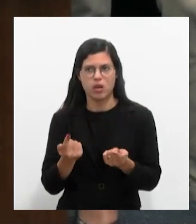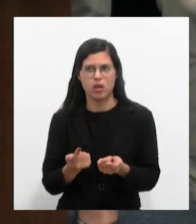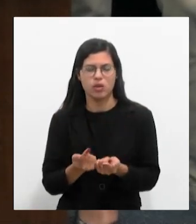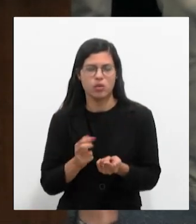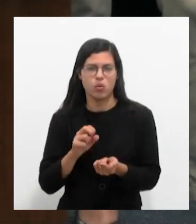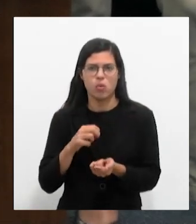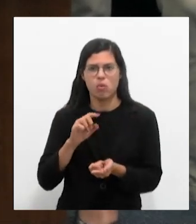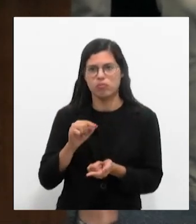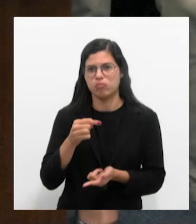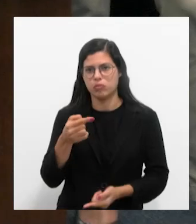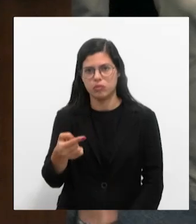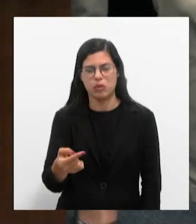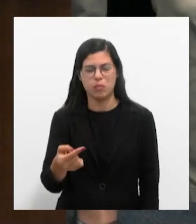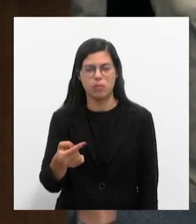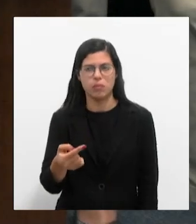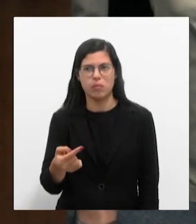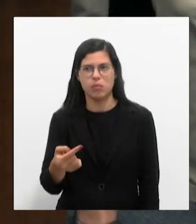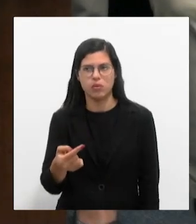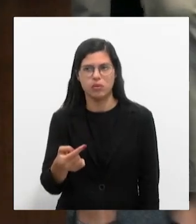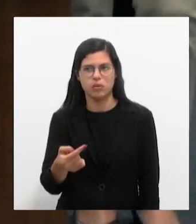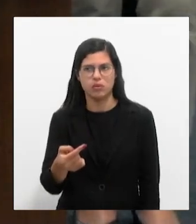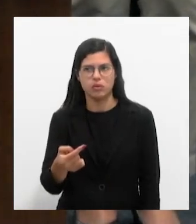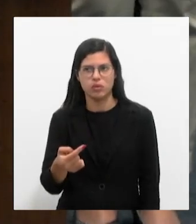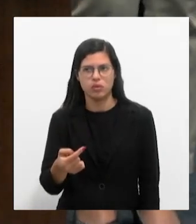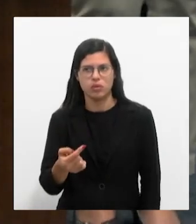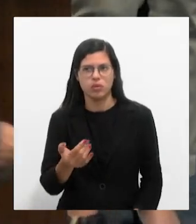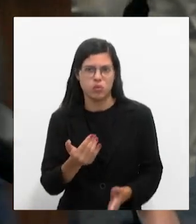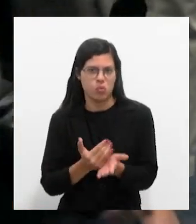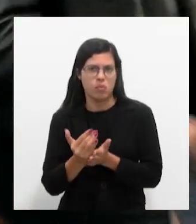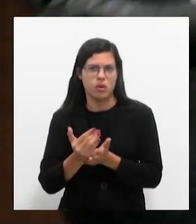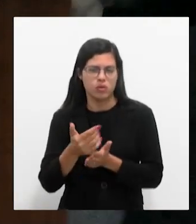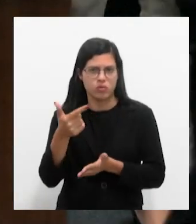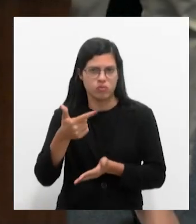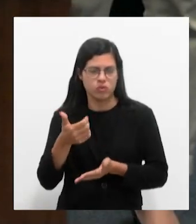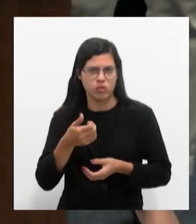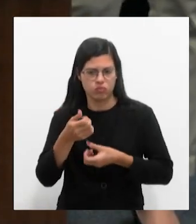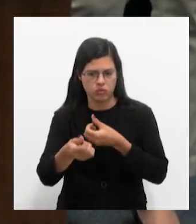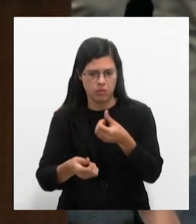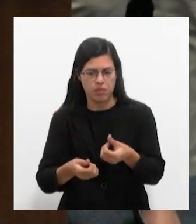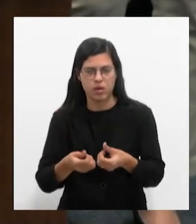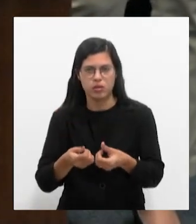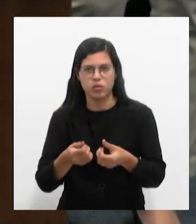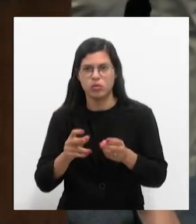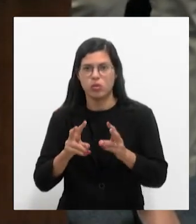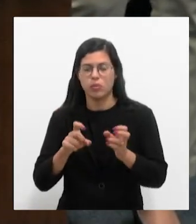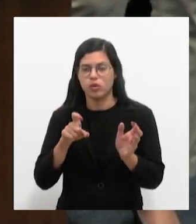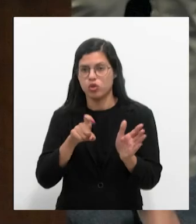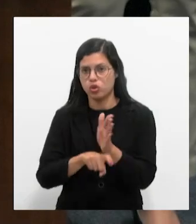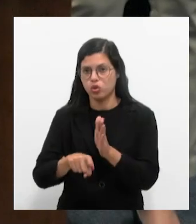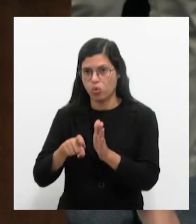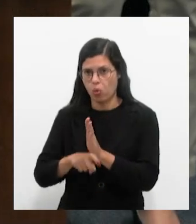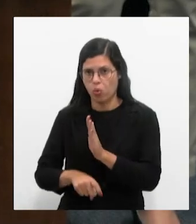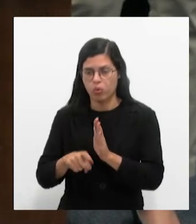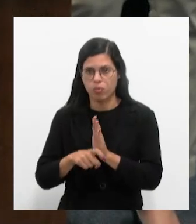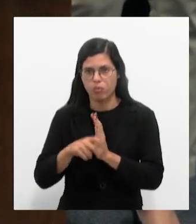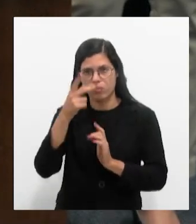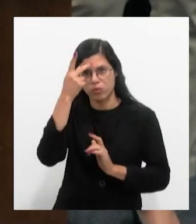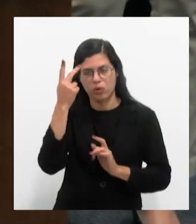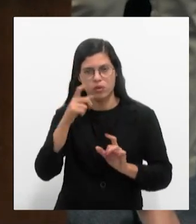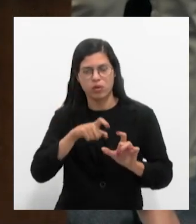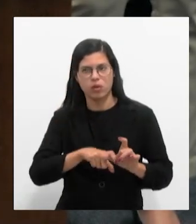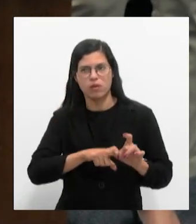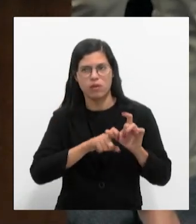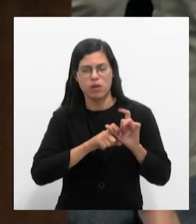depois logo no início do segundo semestre, que trata de desconto para os devedores. Eu acho que